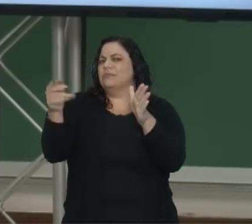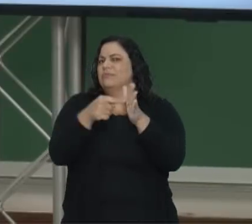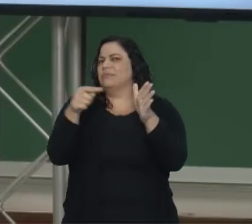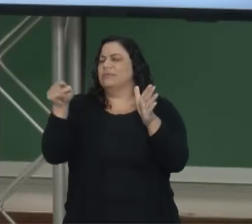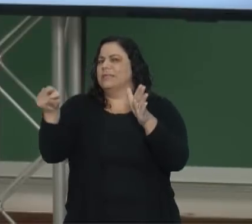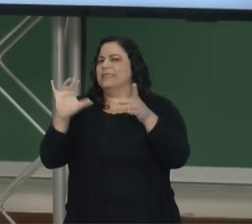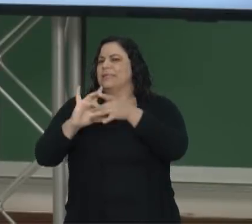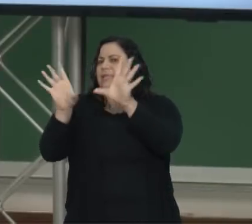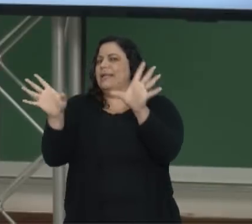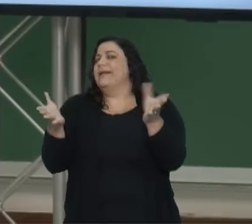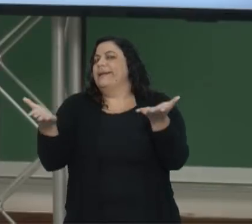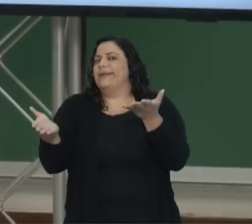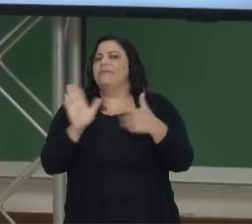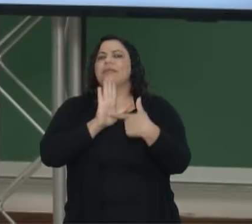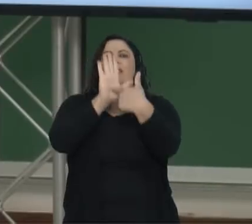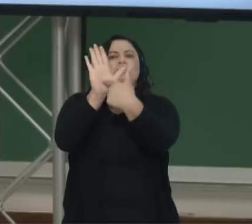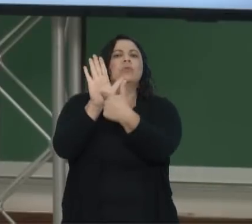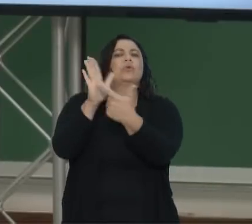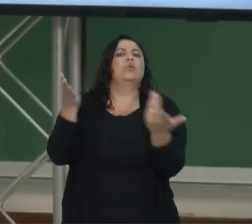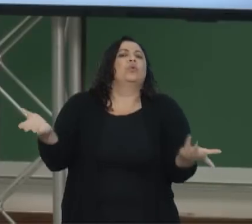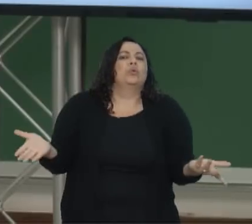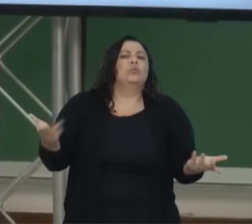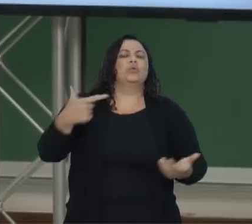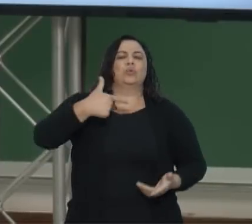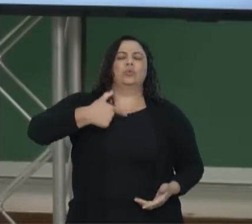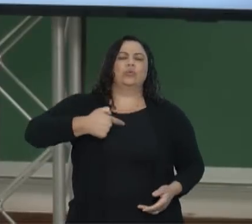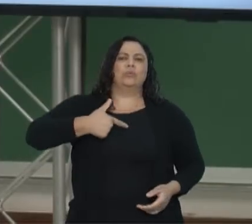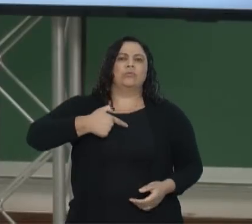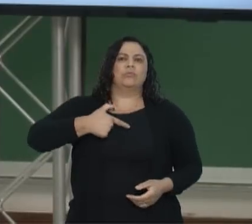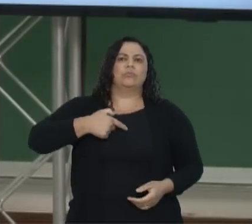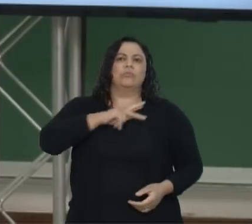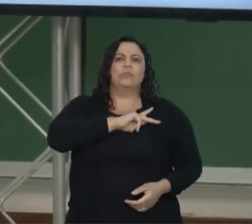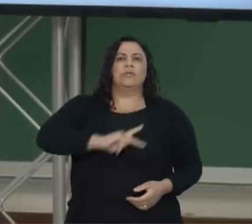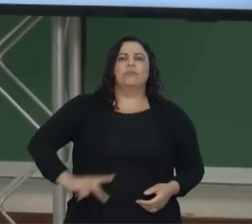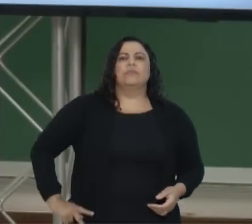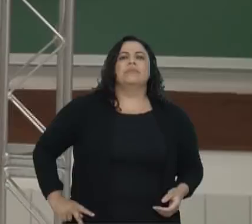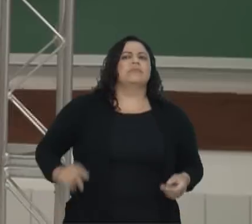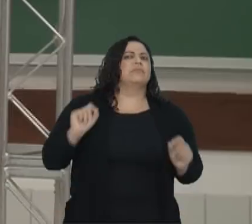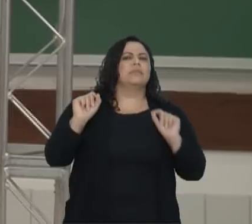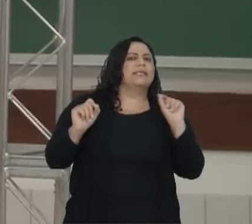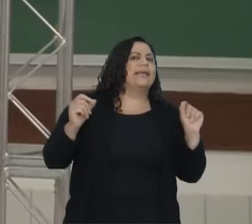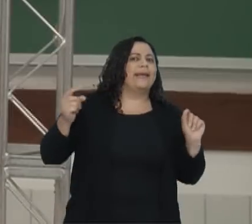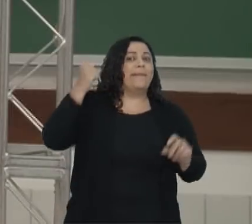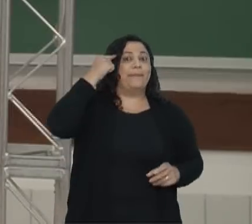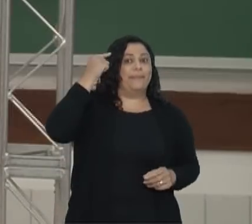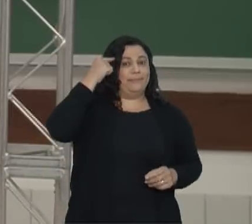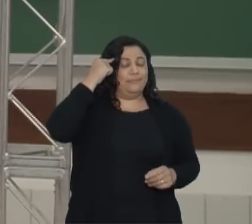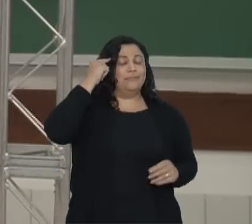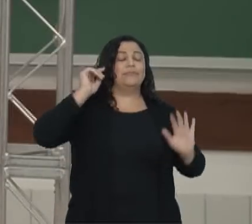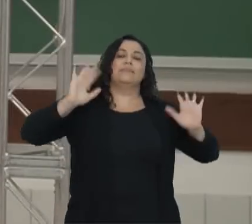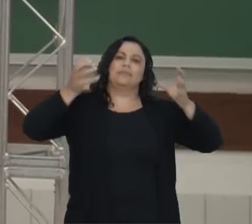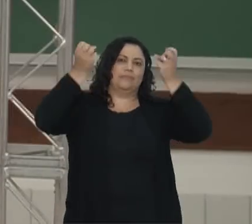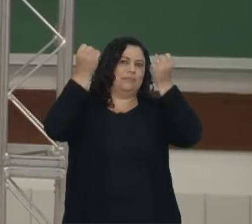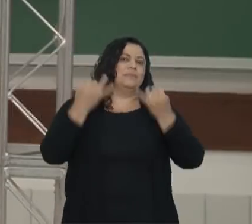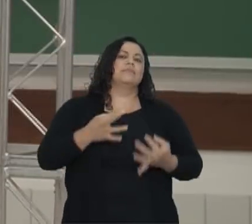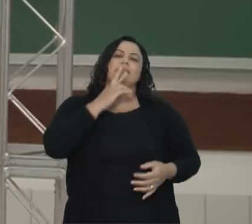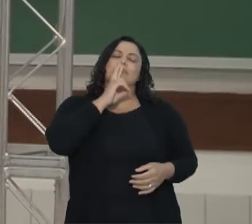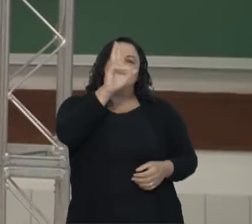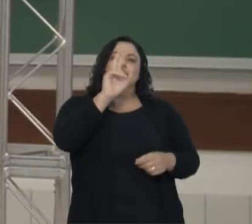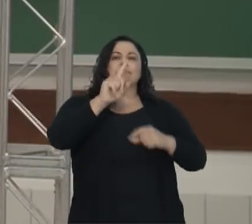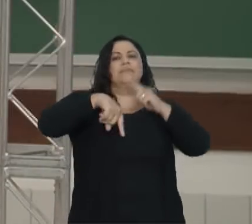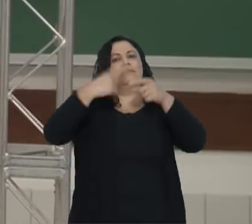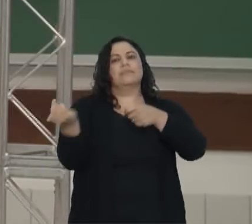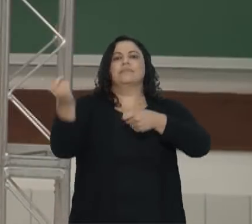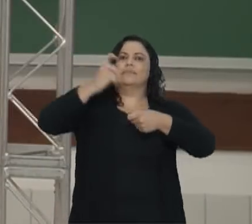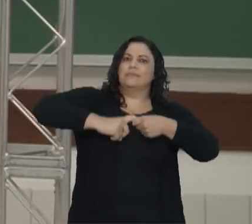quem apresentou ela em 1953 para o presidente Getúlio Vargas? Então pensem um pouquinho no que nós falamos, respondem e a gente já volta com